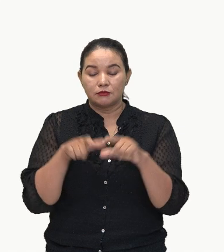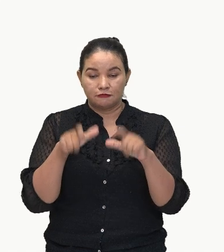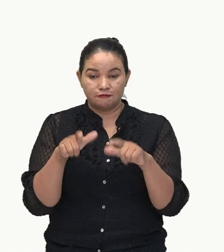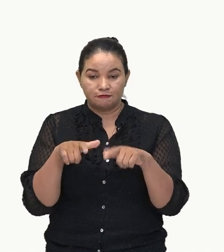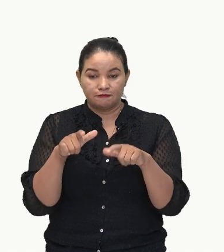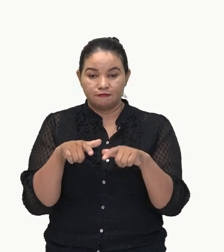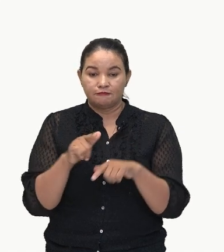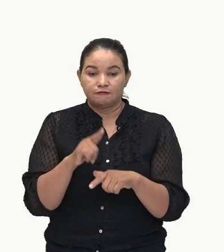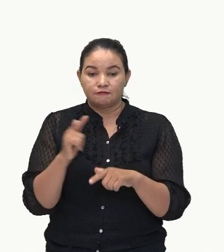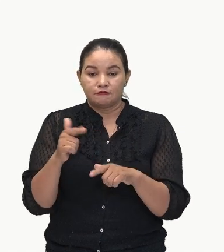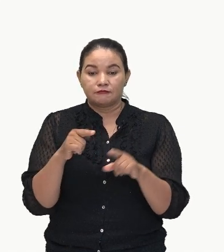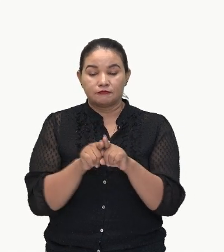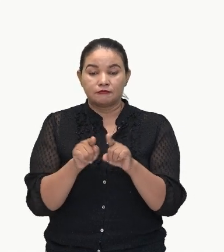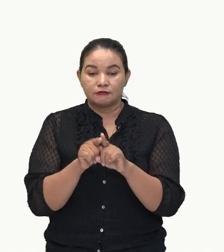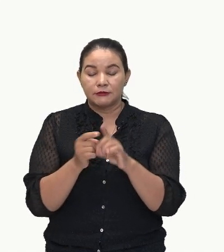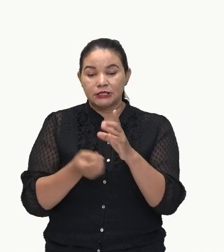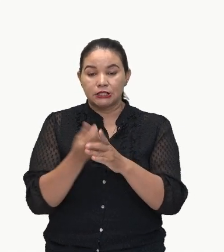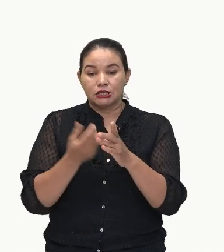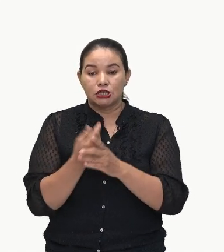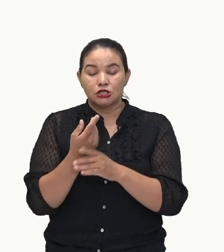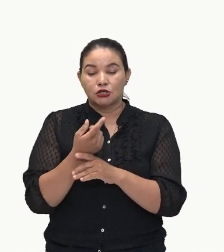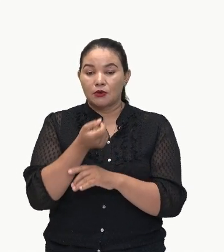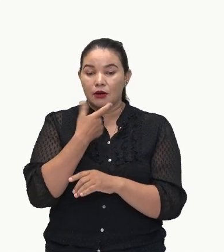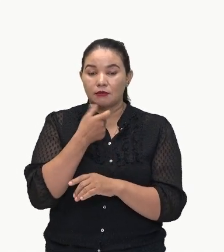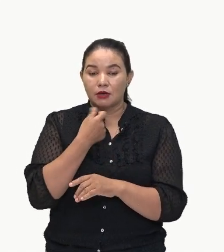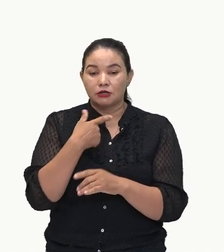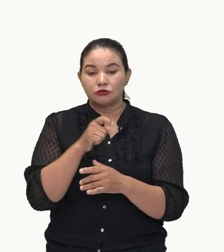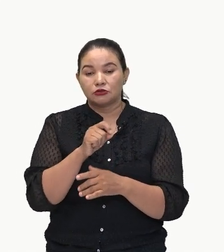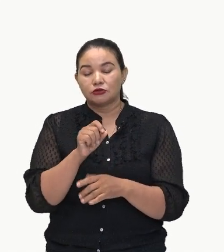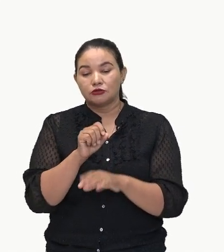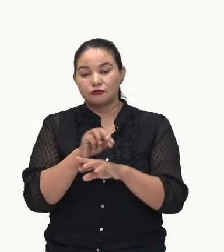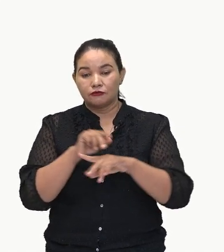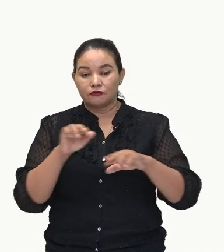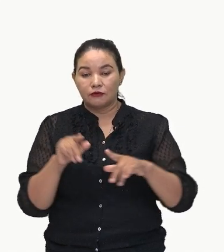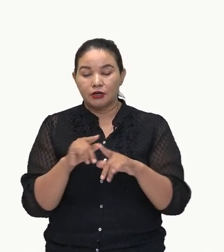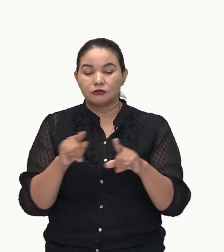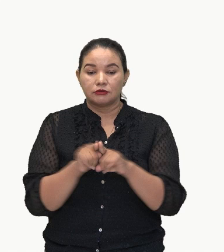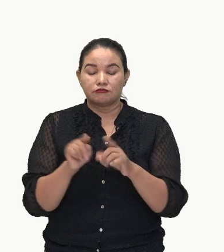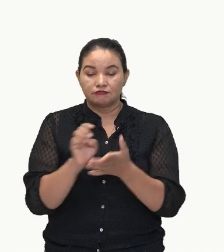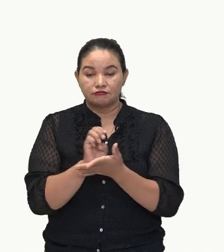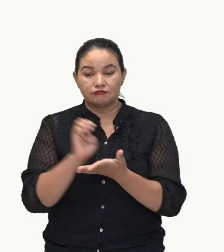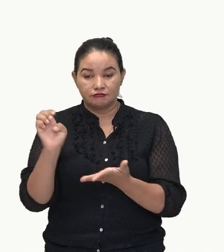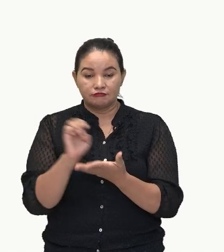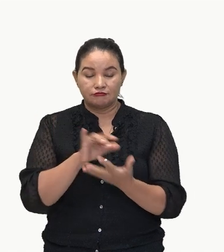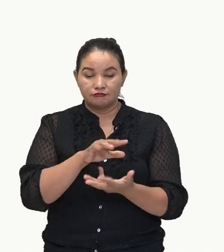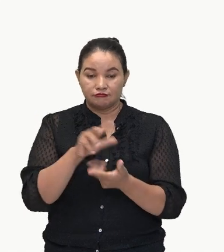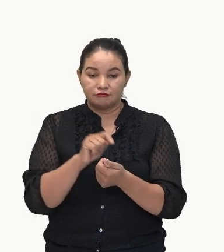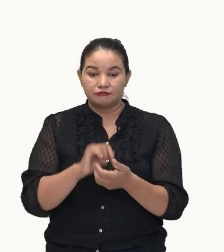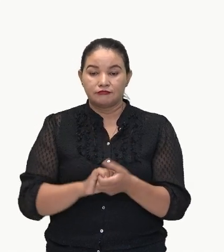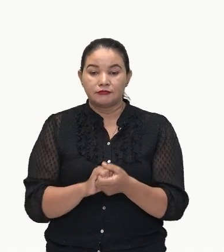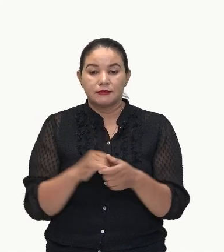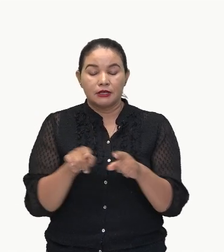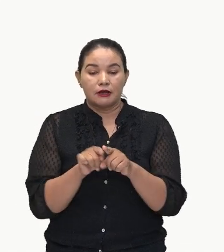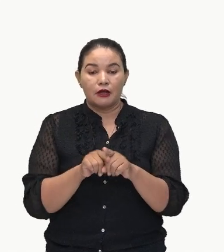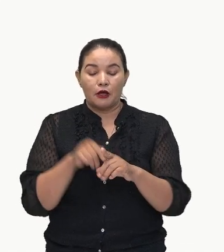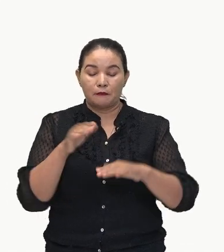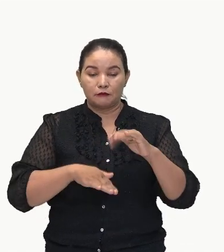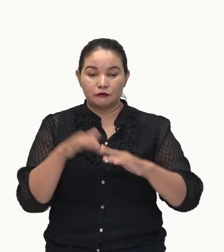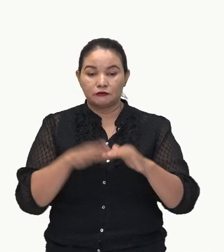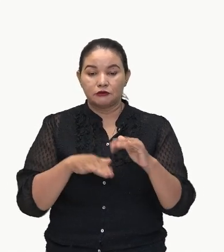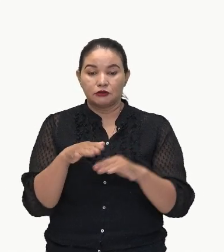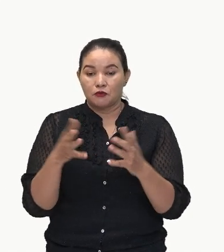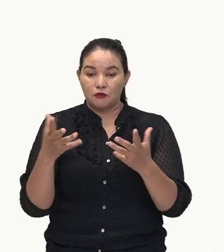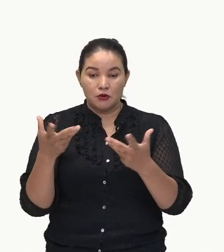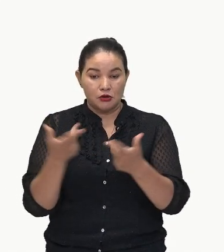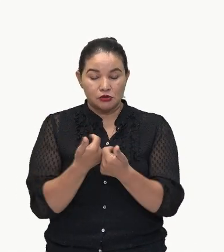desenvolvendo medicamentos e genéricos e hoje é o maior exportador mundial. Possui aí nos seus profissionais uma alta